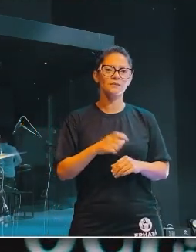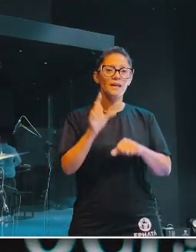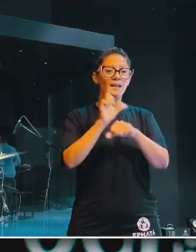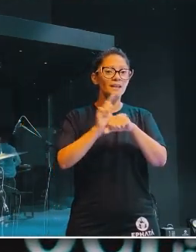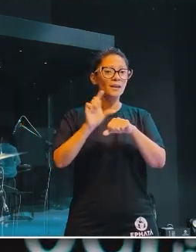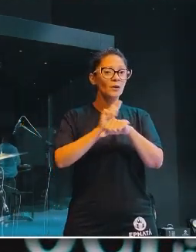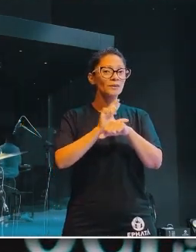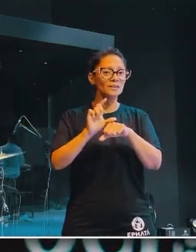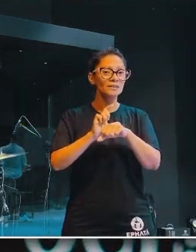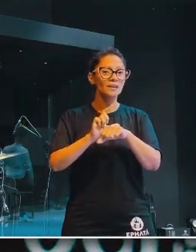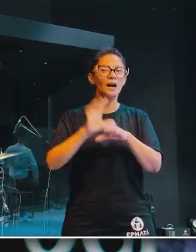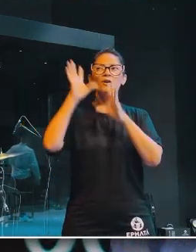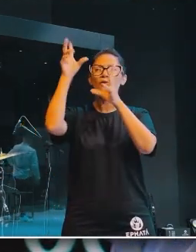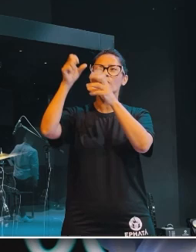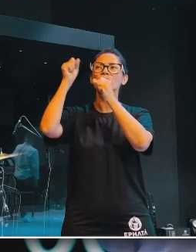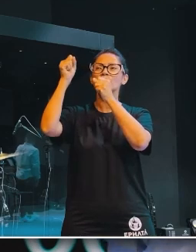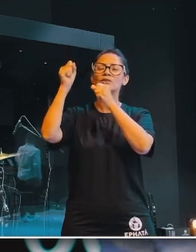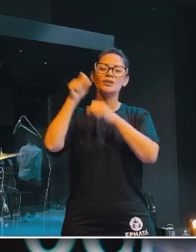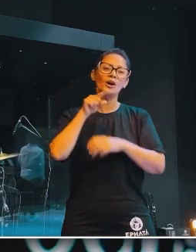Deus,